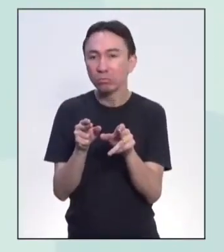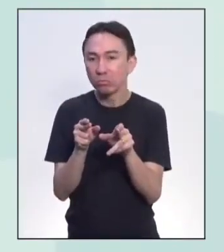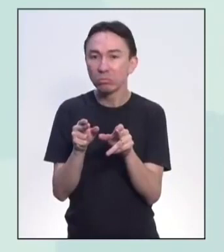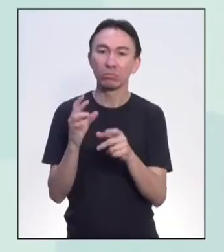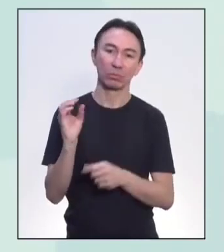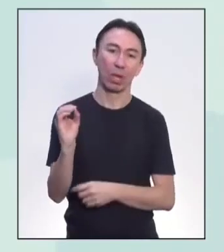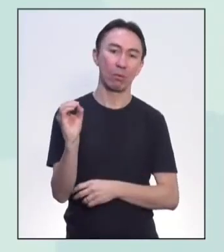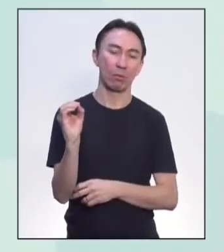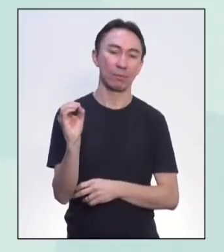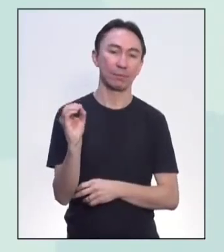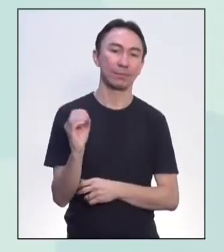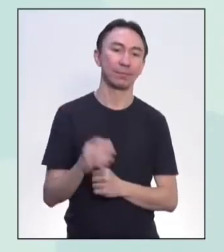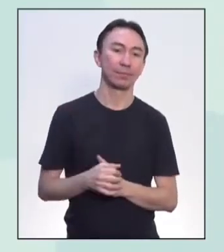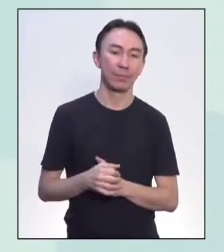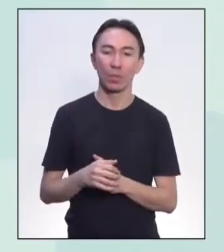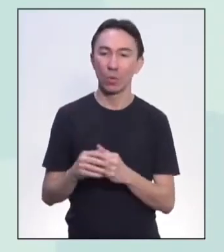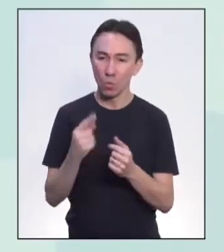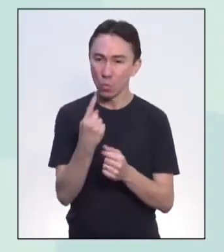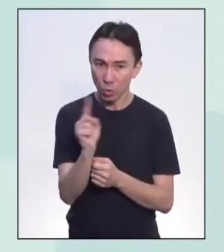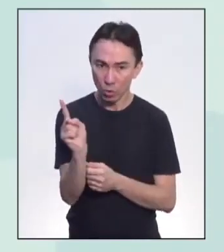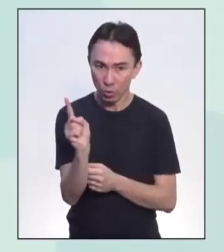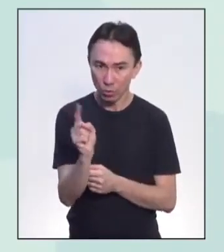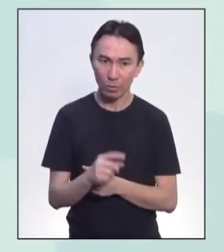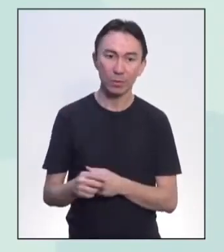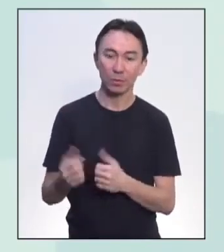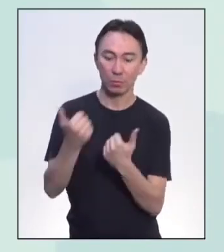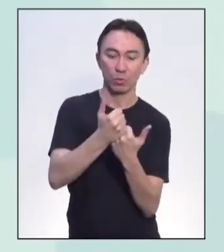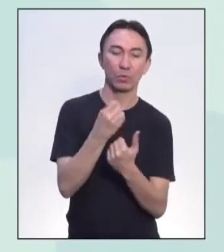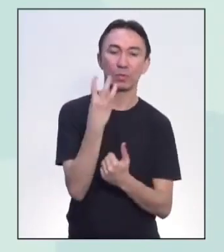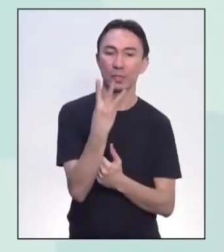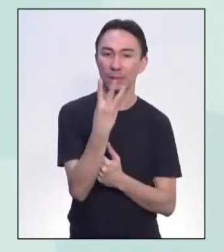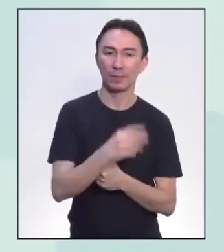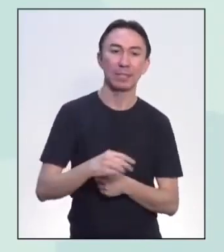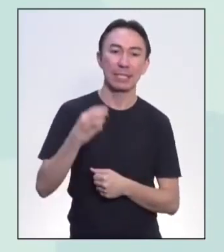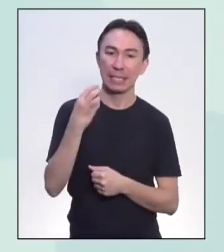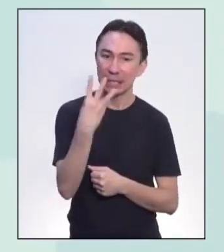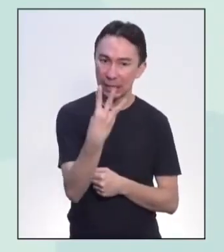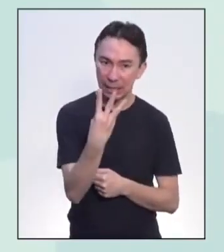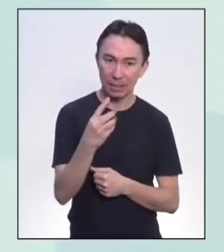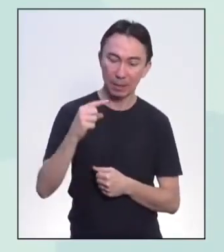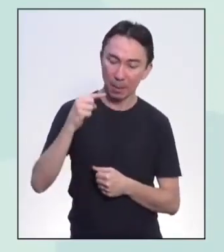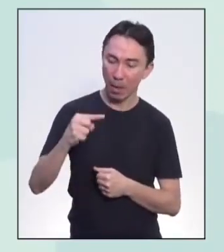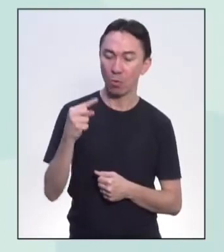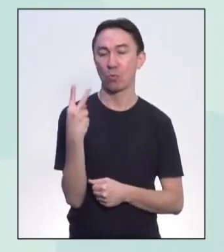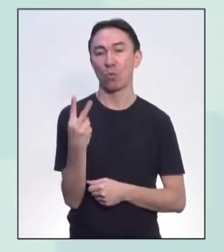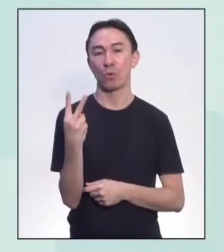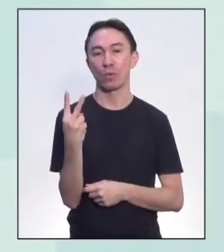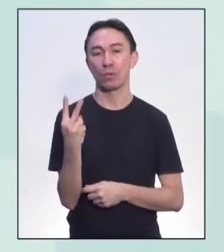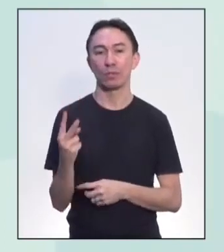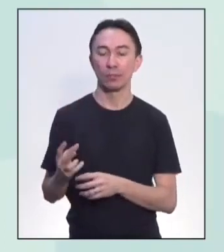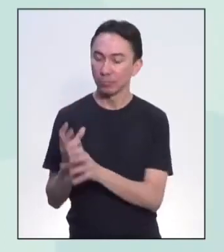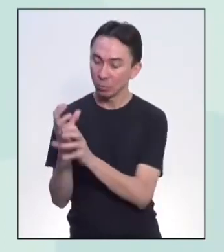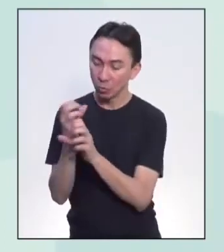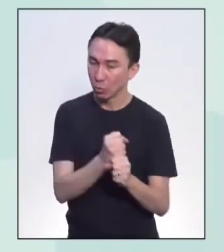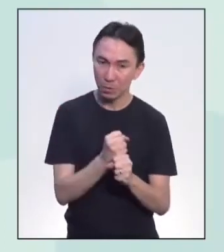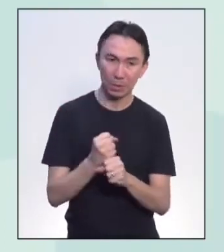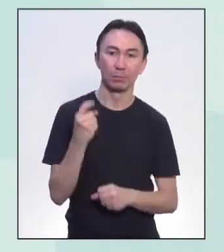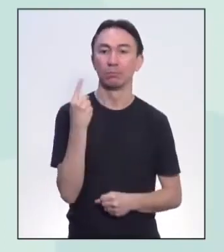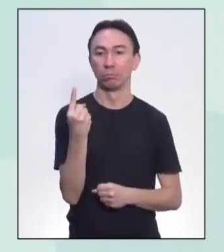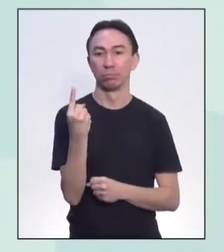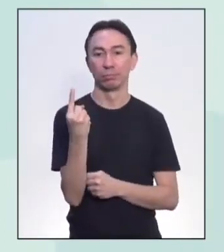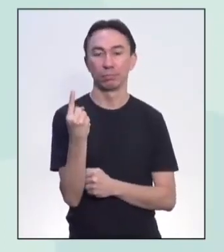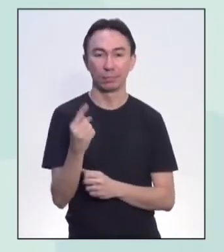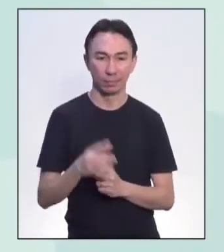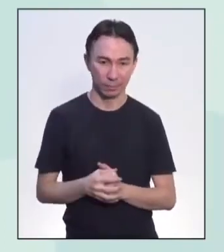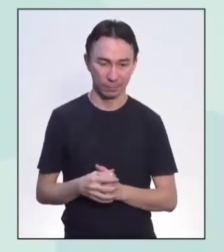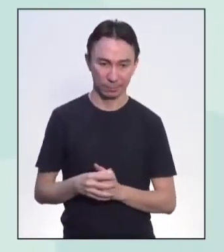2, 0. E o último, 3 menos 2. 3 menos 2 vai